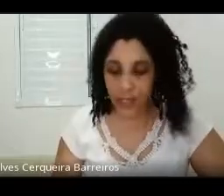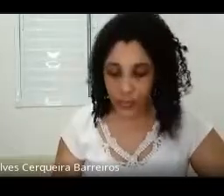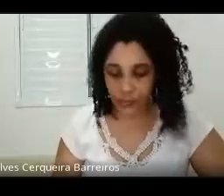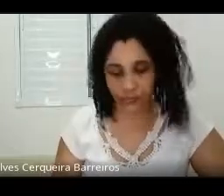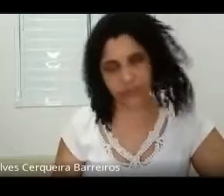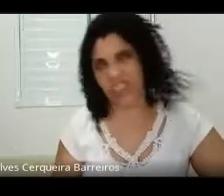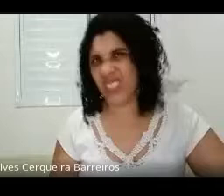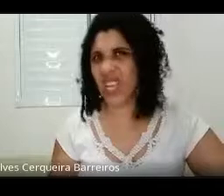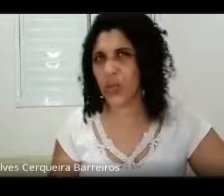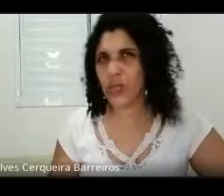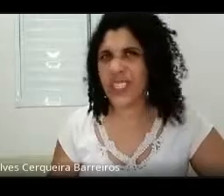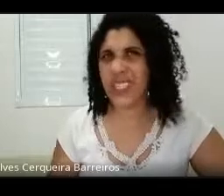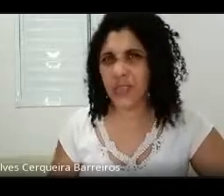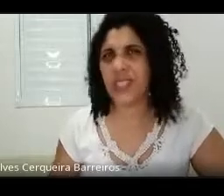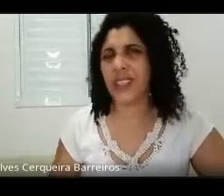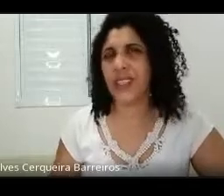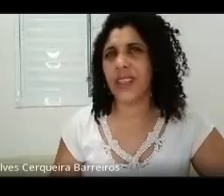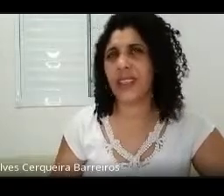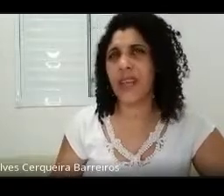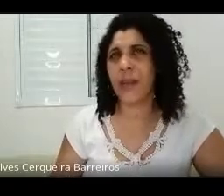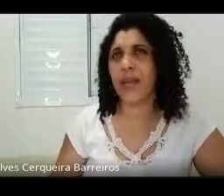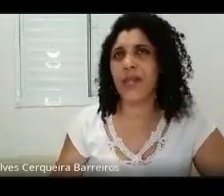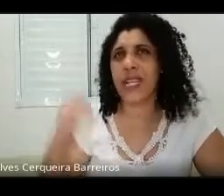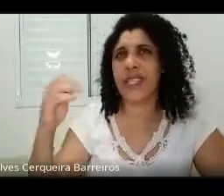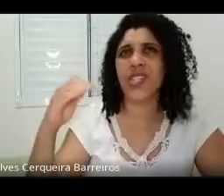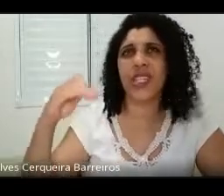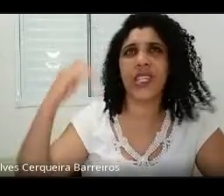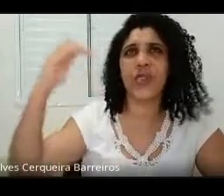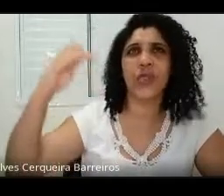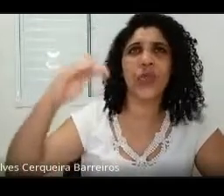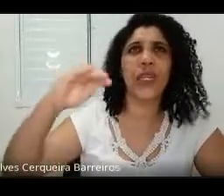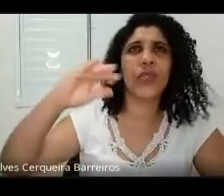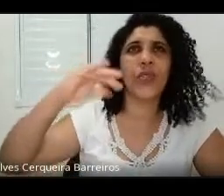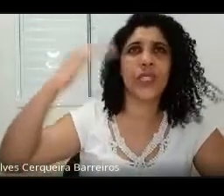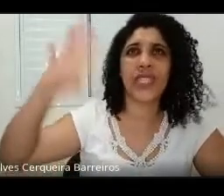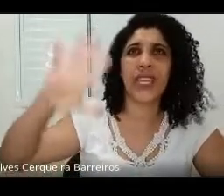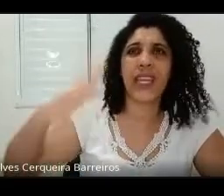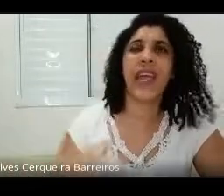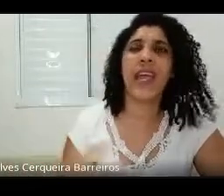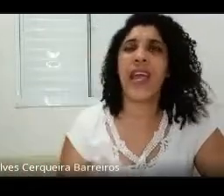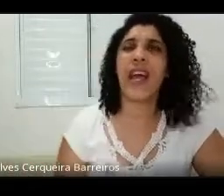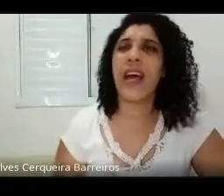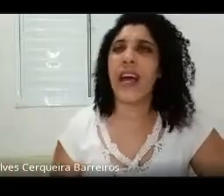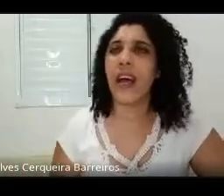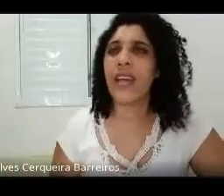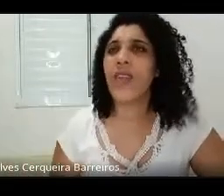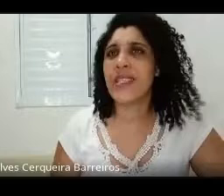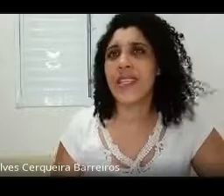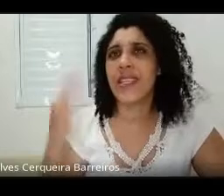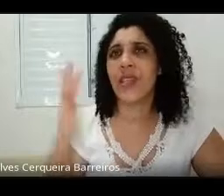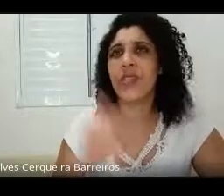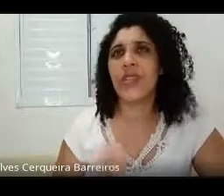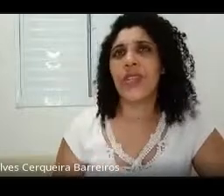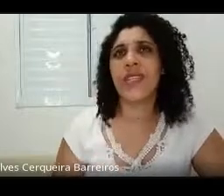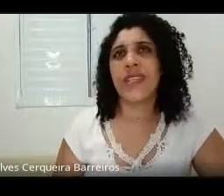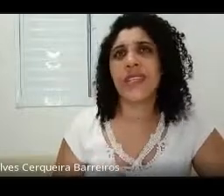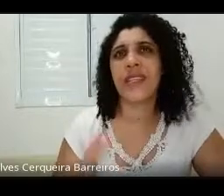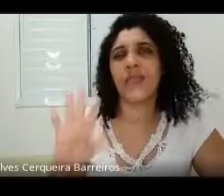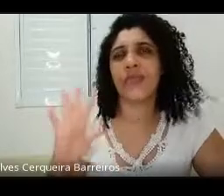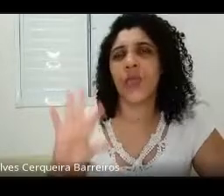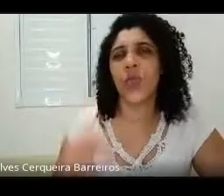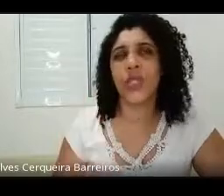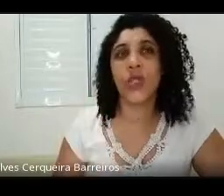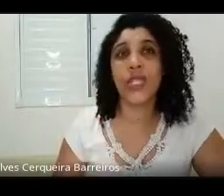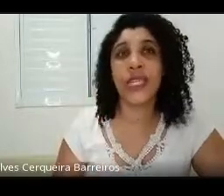desse período, tem alguns pesquisadores que trabalham até 7 anos, 8 anos, outros até a adolescência, né, o início da